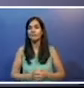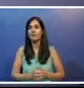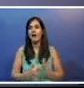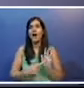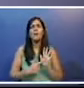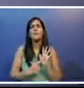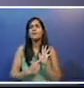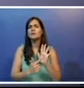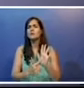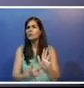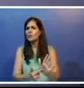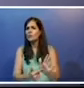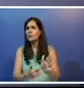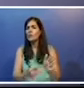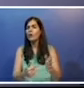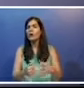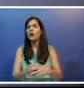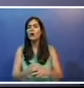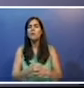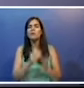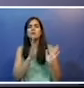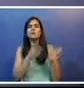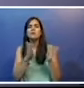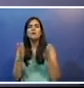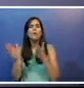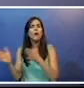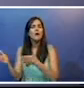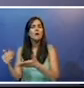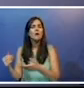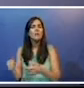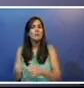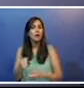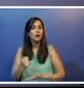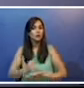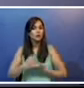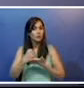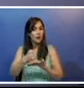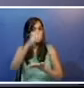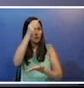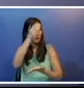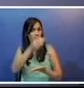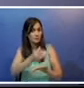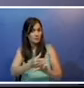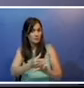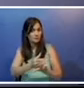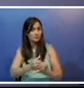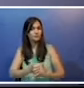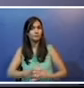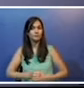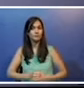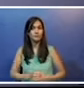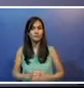os argumentos numa sequência que contribuiu para fortalecer sua tese?